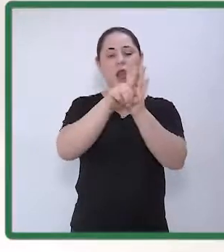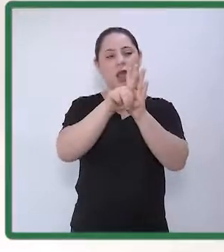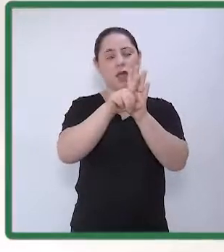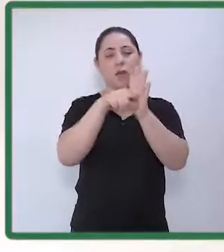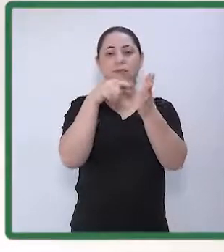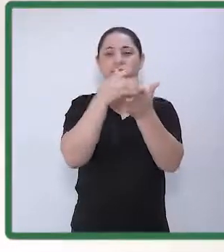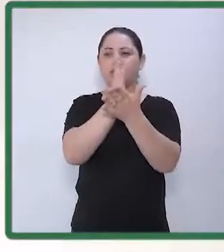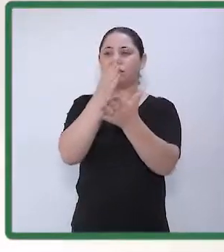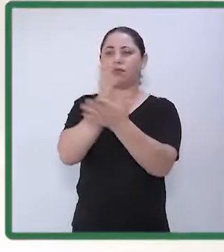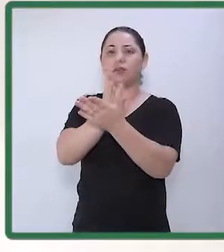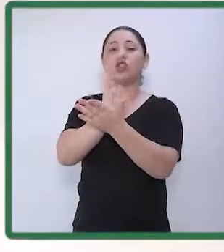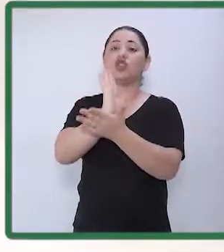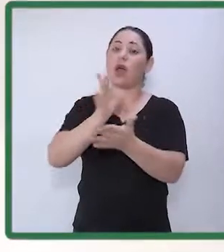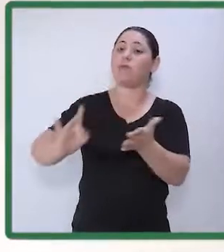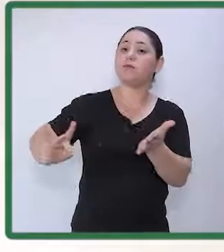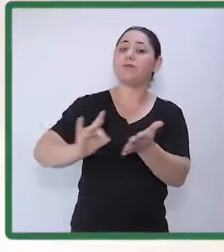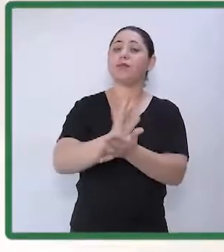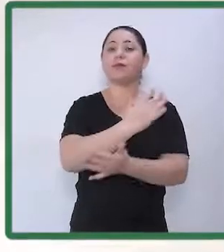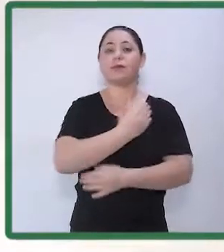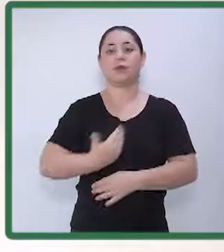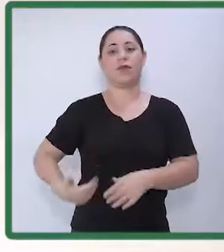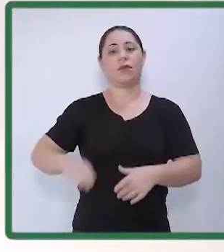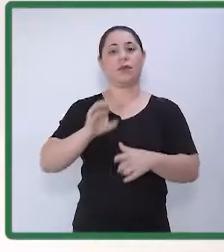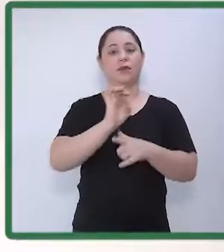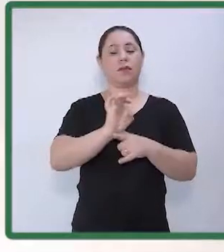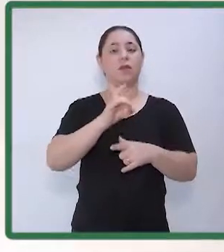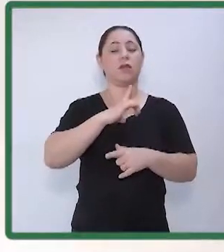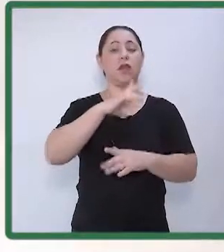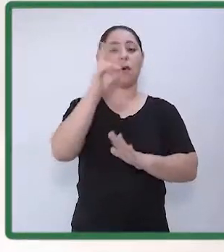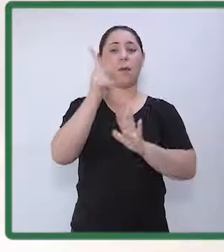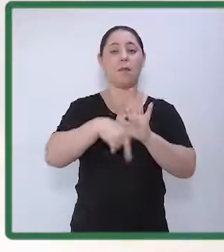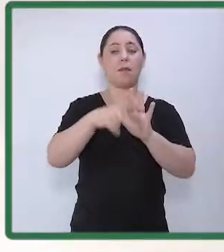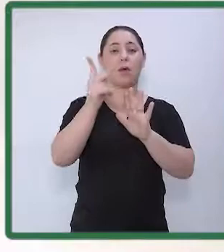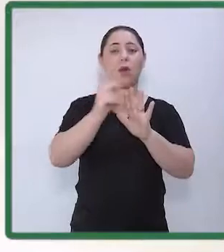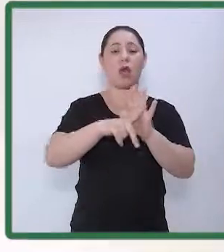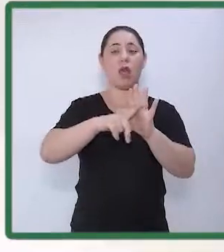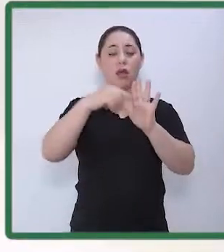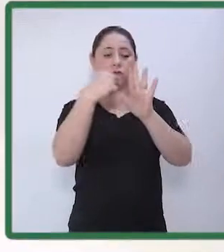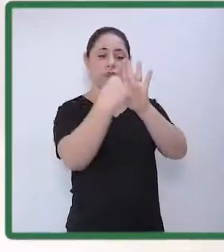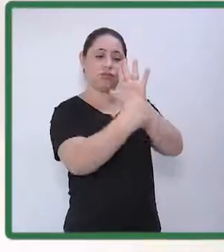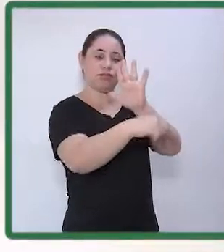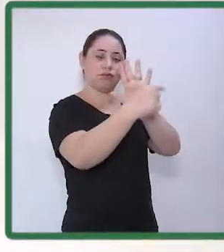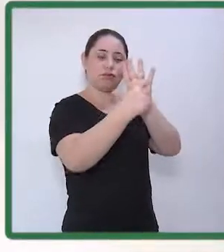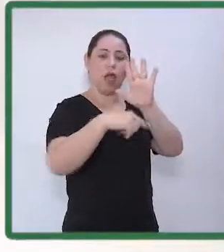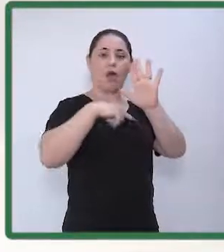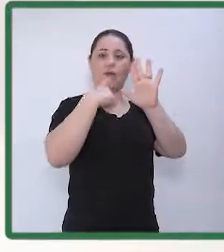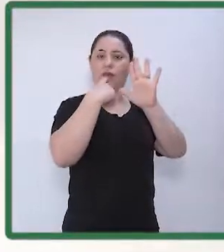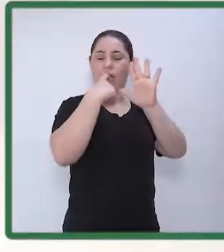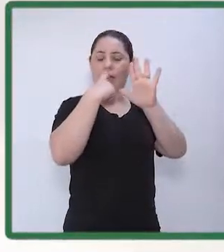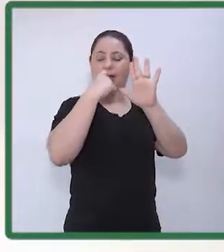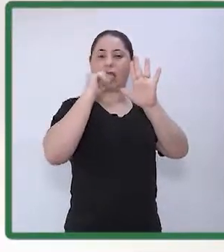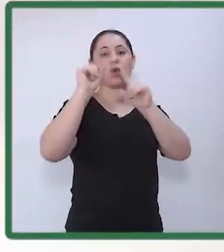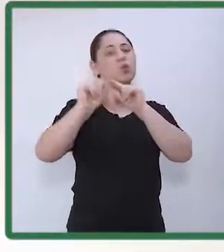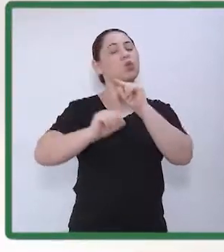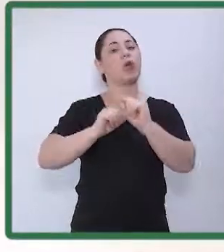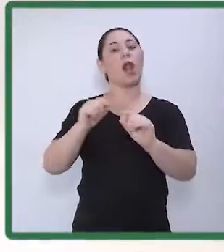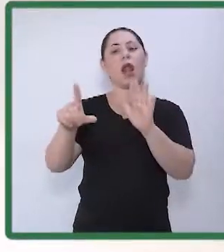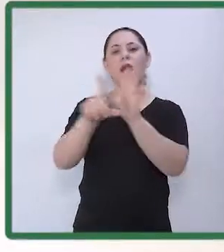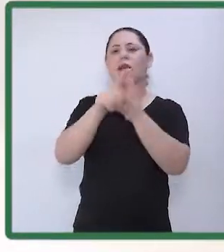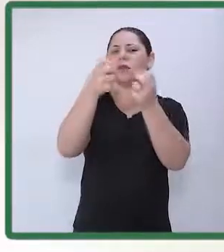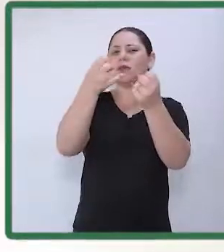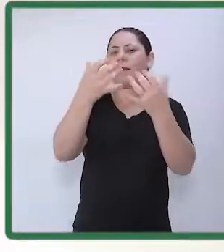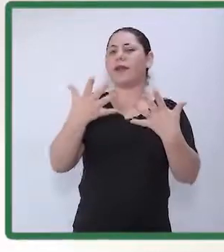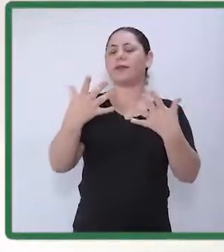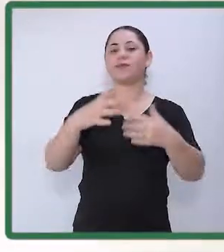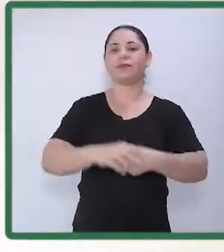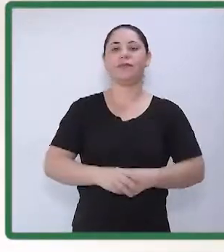leis aprovadas e já sancionadas pelo governo do estado está o programa Sinal Vermelho. Vamos falar um pouquinho sobre essa